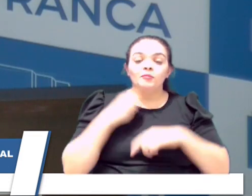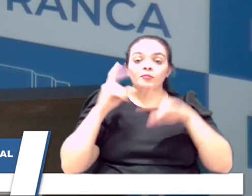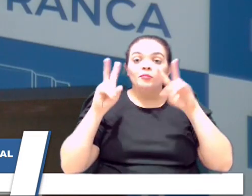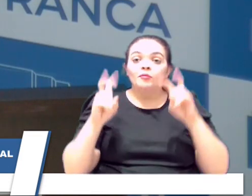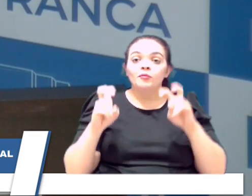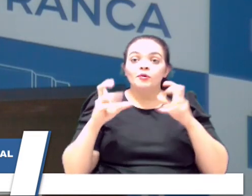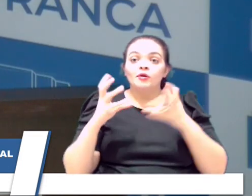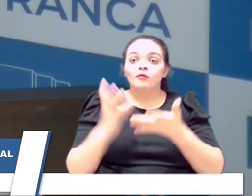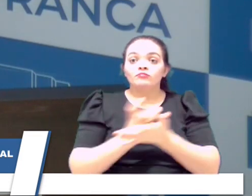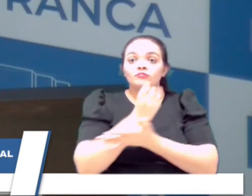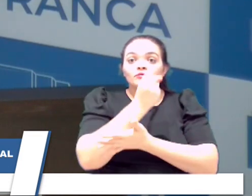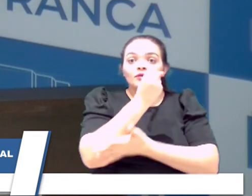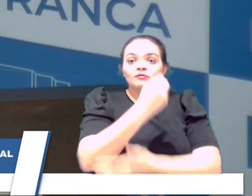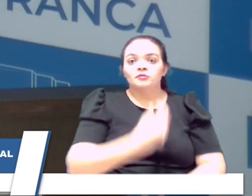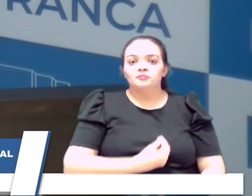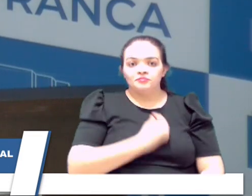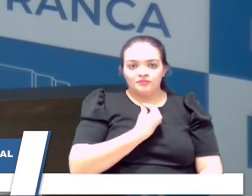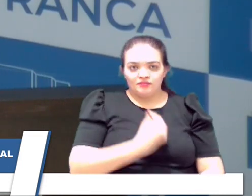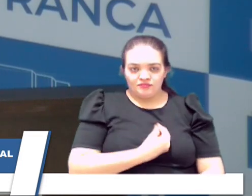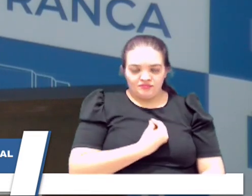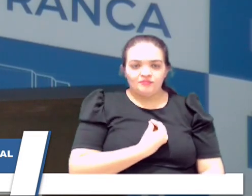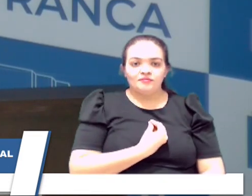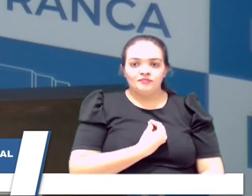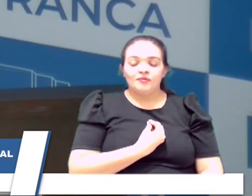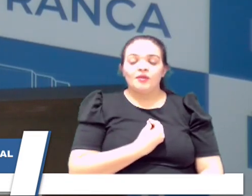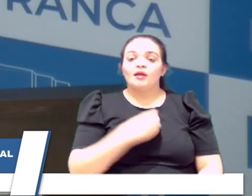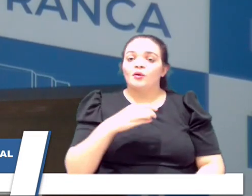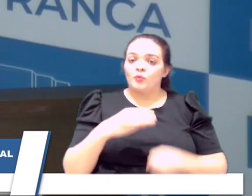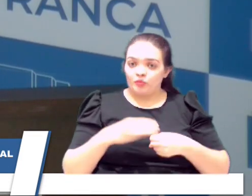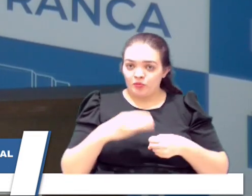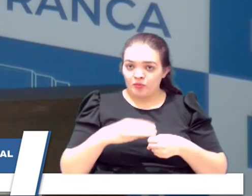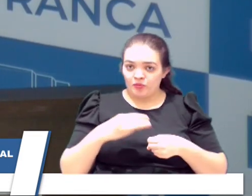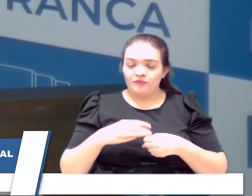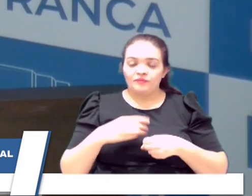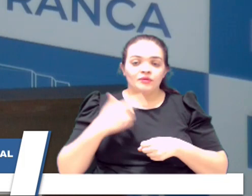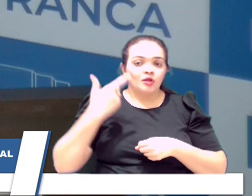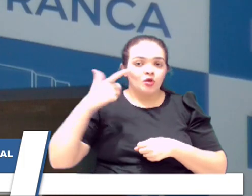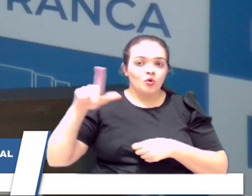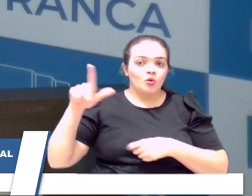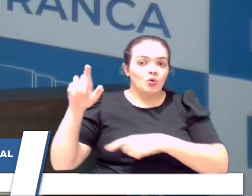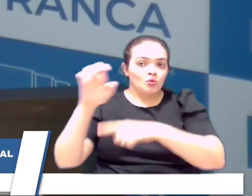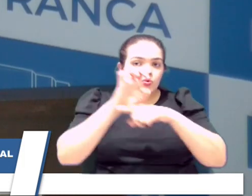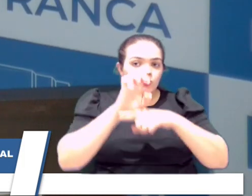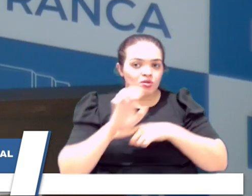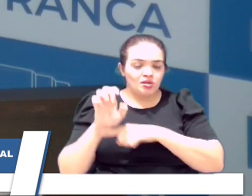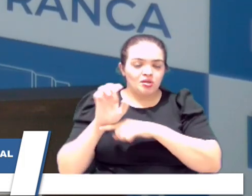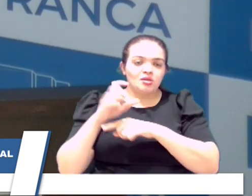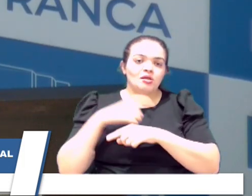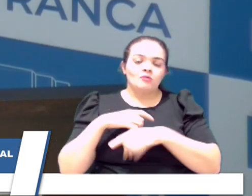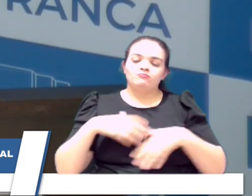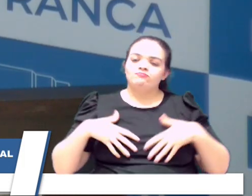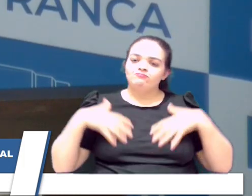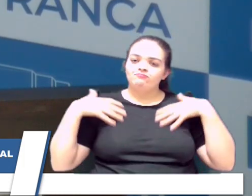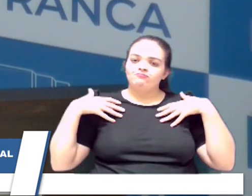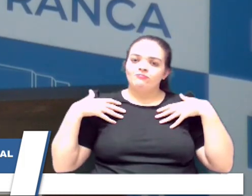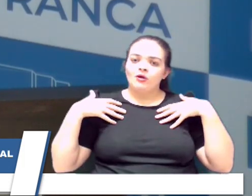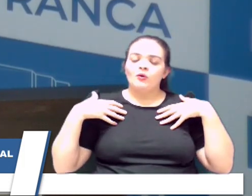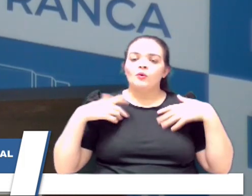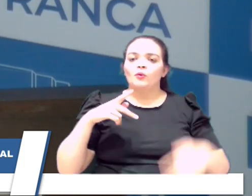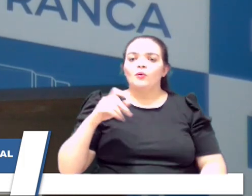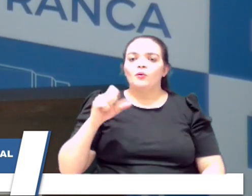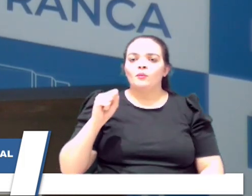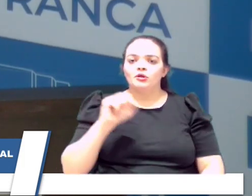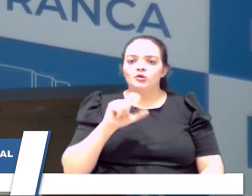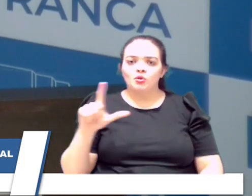salvado muitas vidas, não só no nosso município, mas como de outros lugares. Eu tenho muito orgulho de estar no PSOL, partido